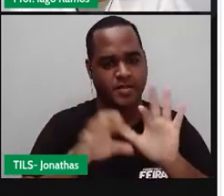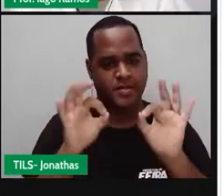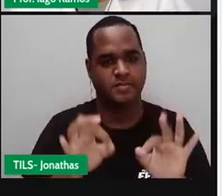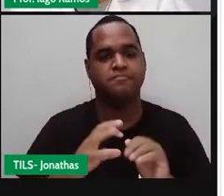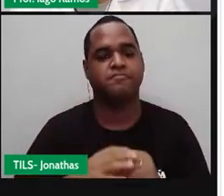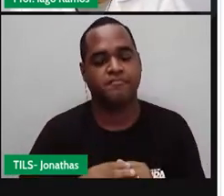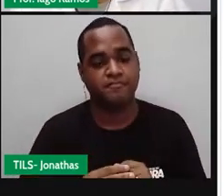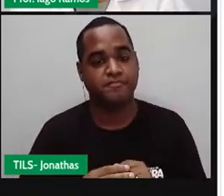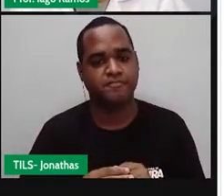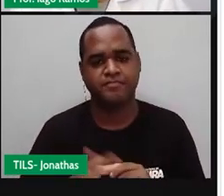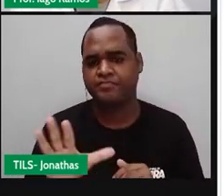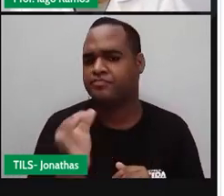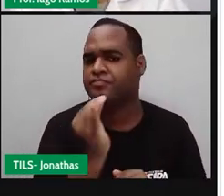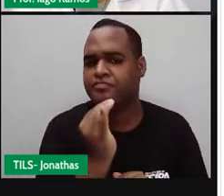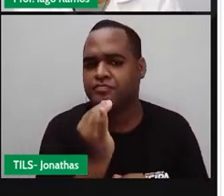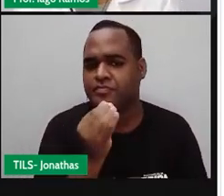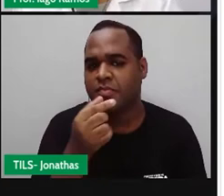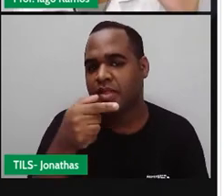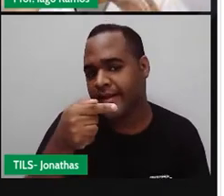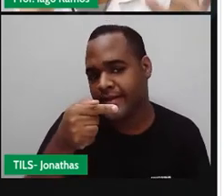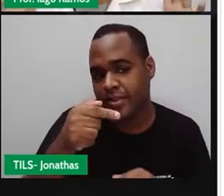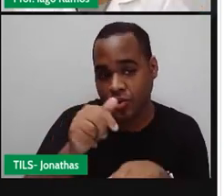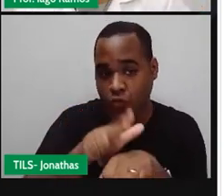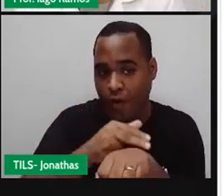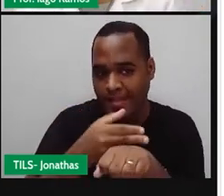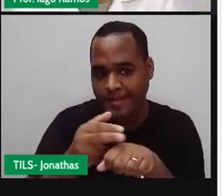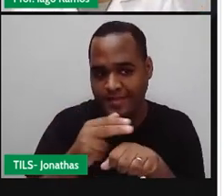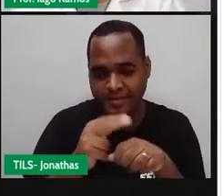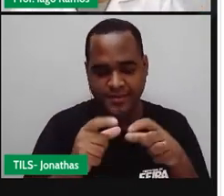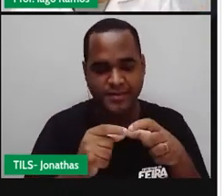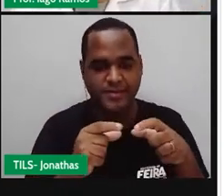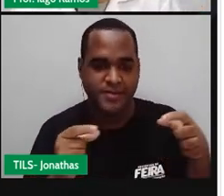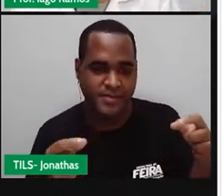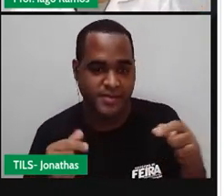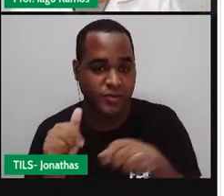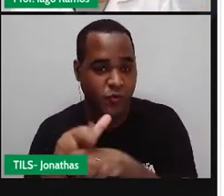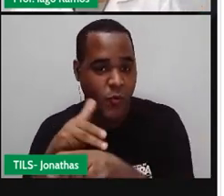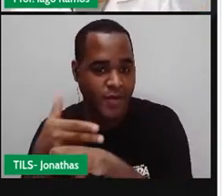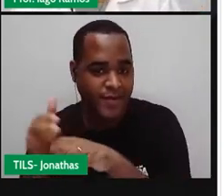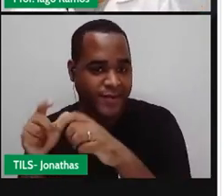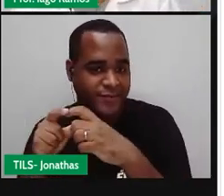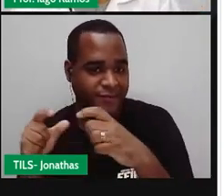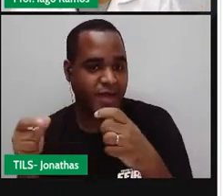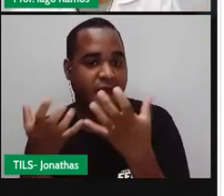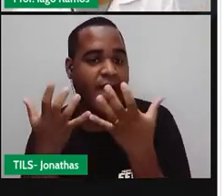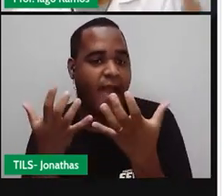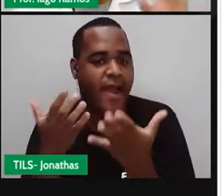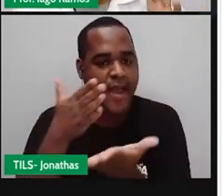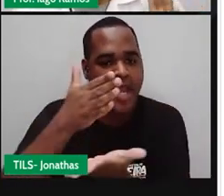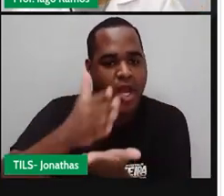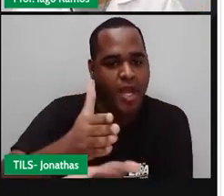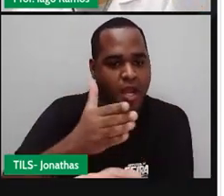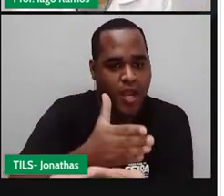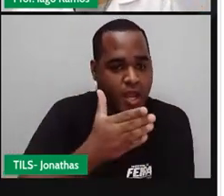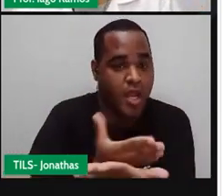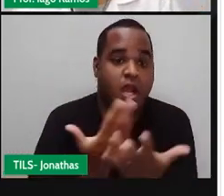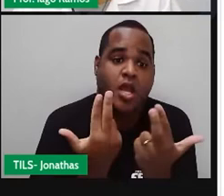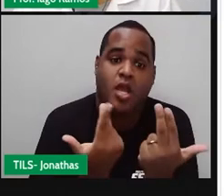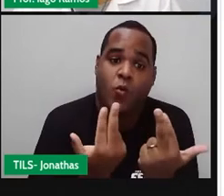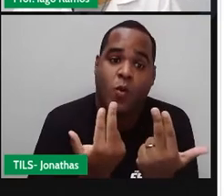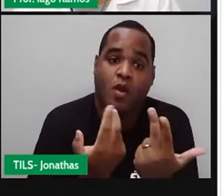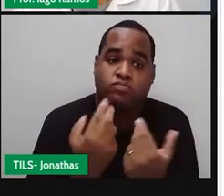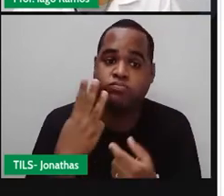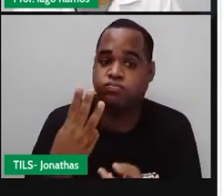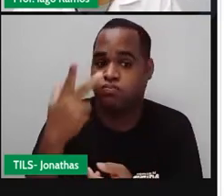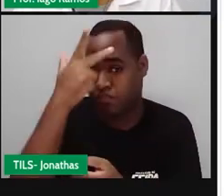Suponha que eu tenho sete barras de chocolate e eu quero dividir igualmente essa Sete Barras